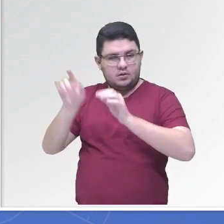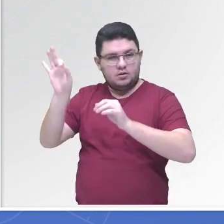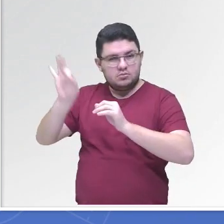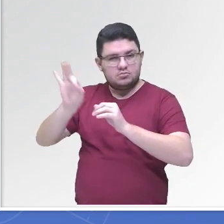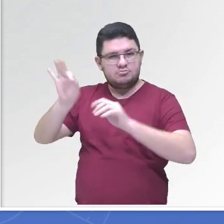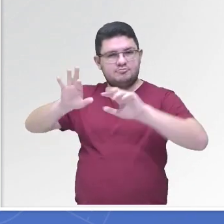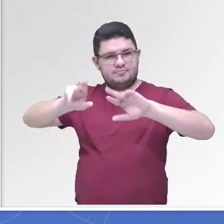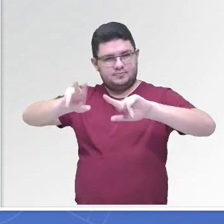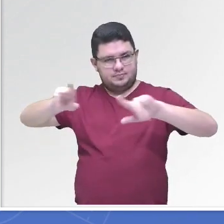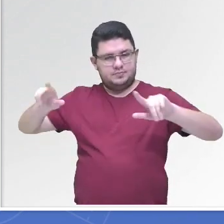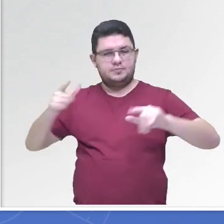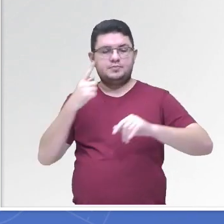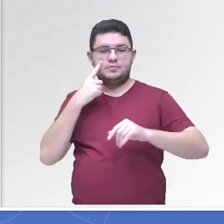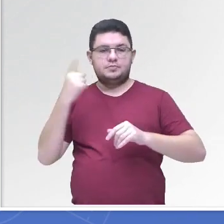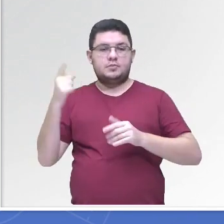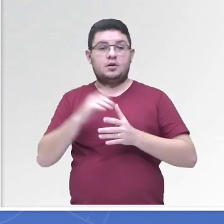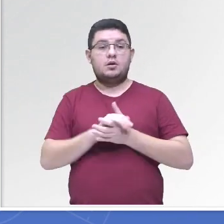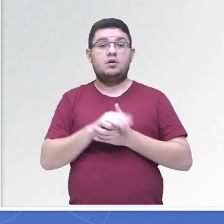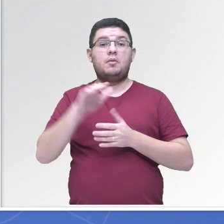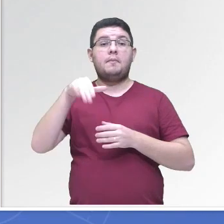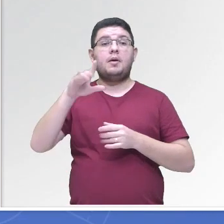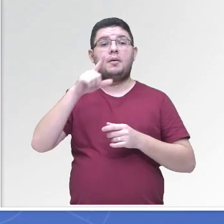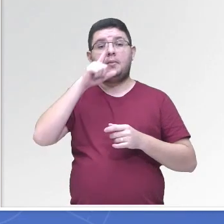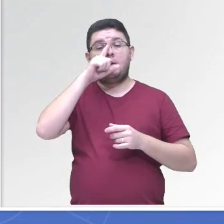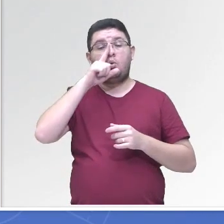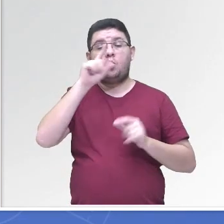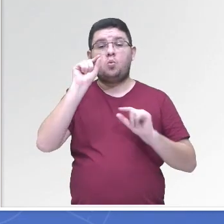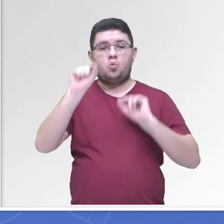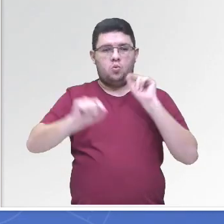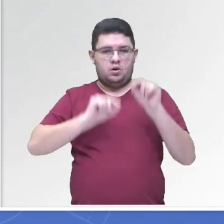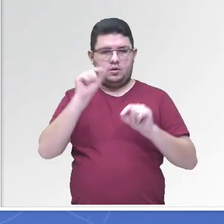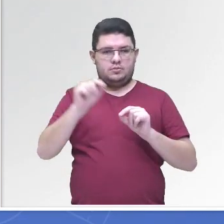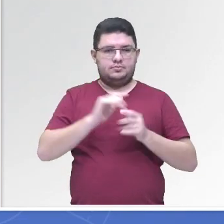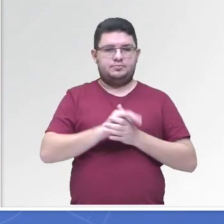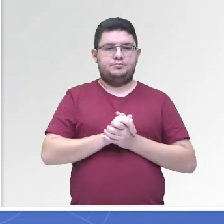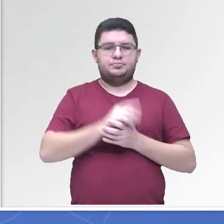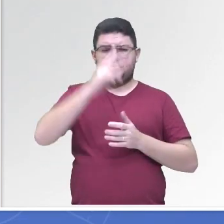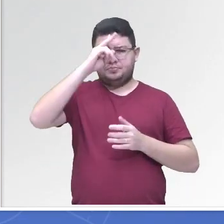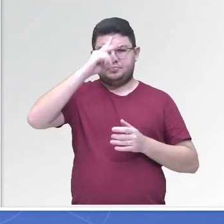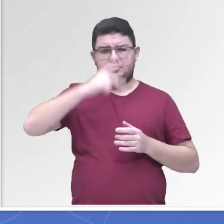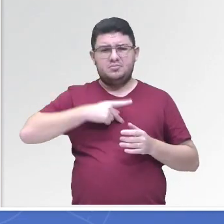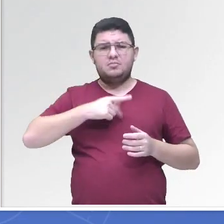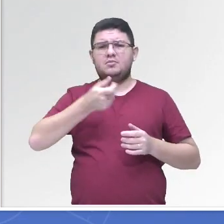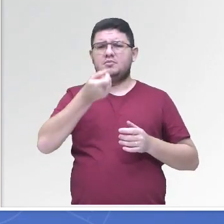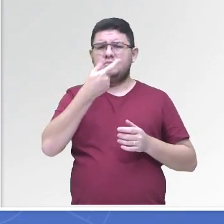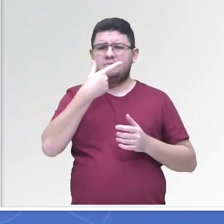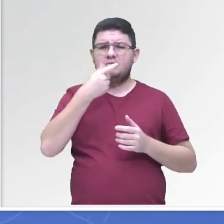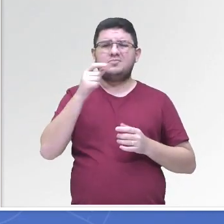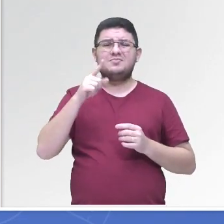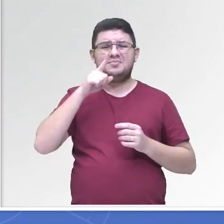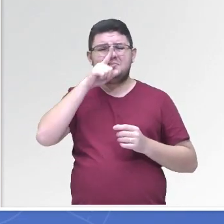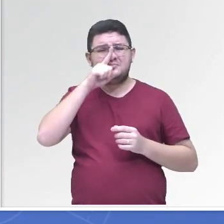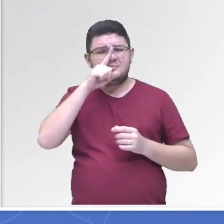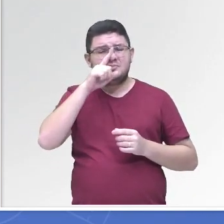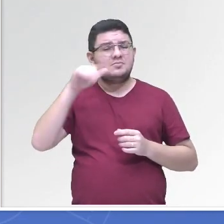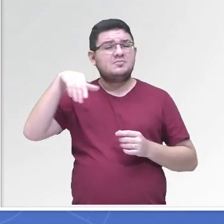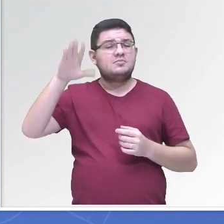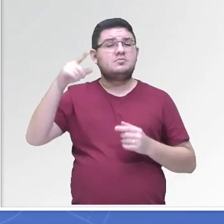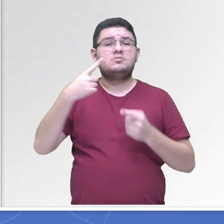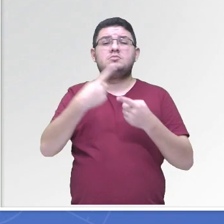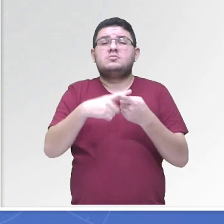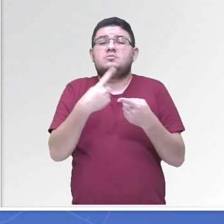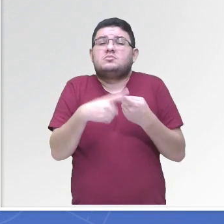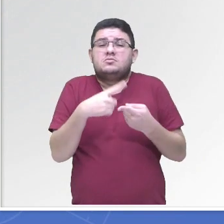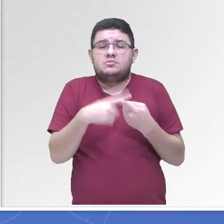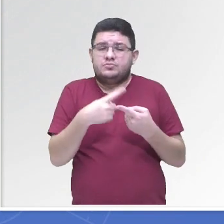quero agora mostrar para vocês o mais grave de tudo, que é o perigo da automedicação, tá? Por que que ela é tão perigosa? Olha